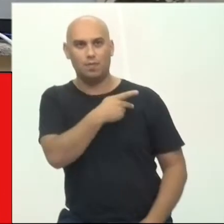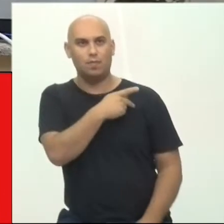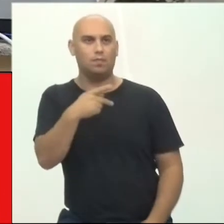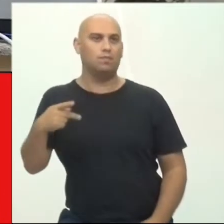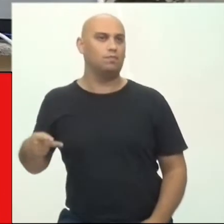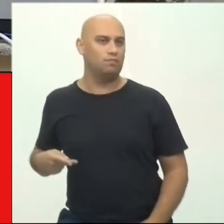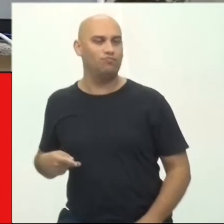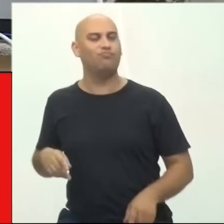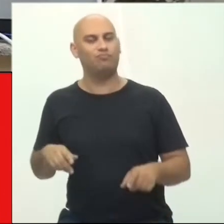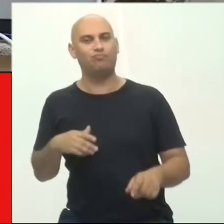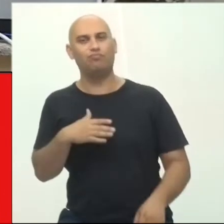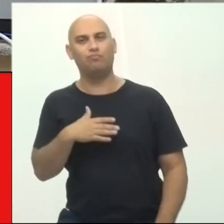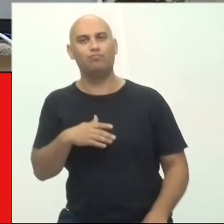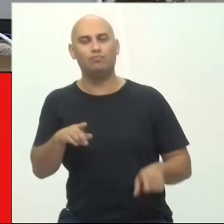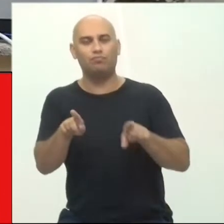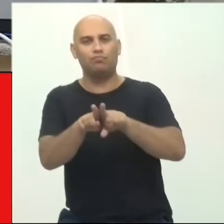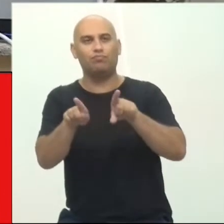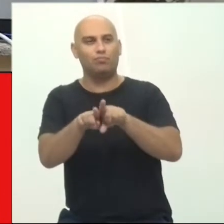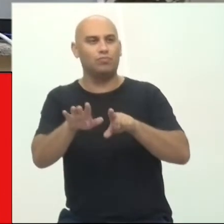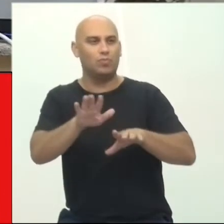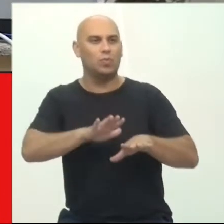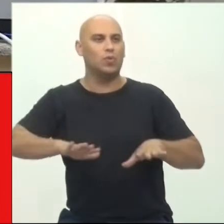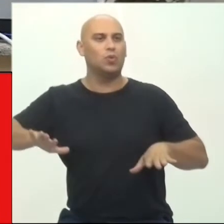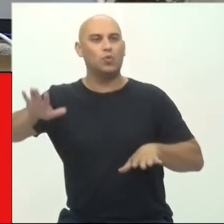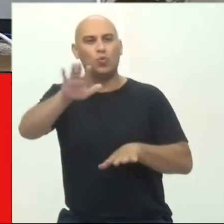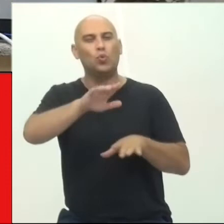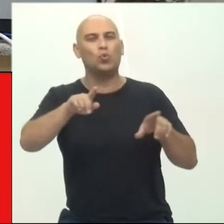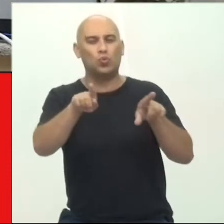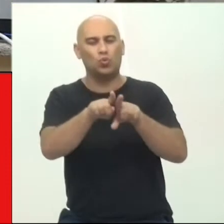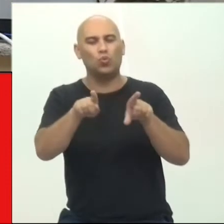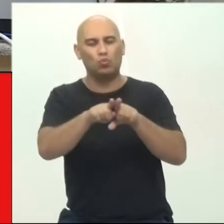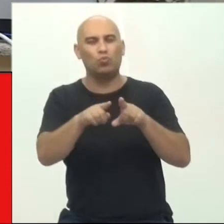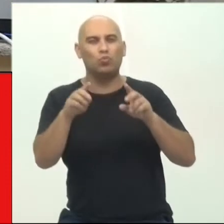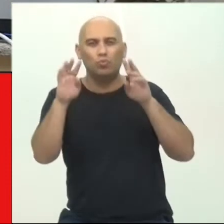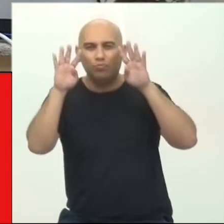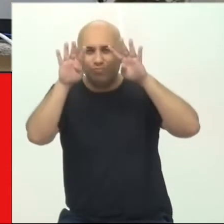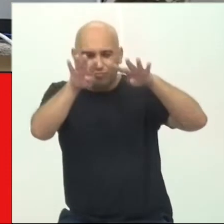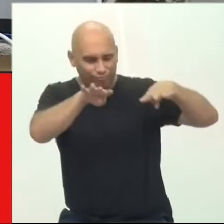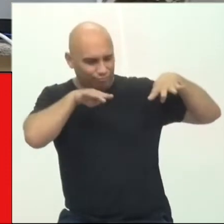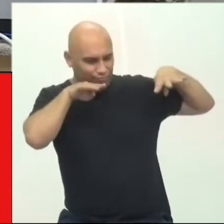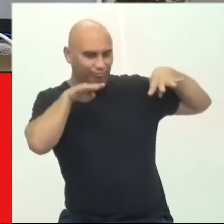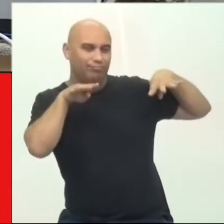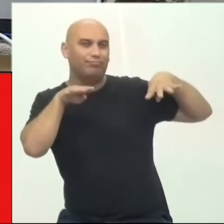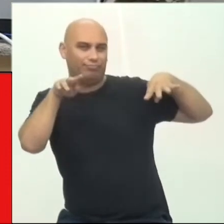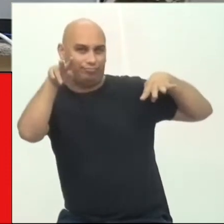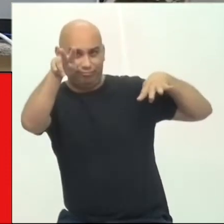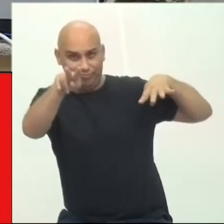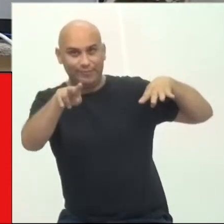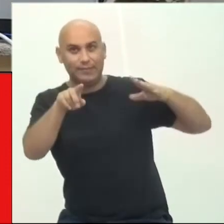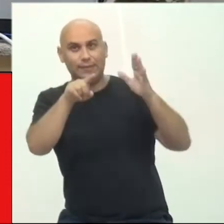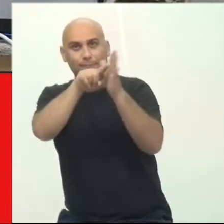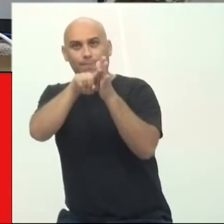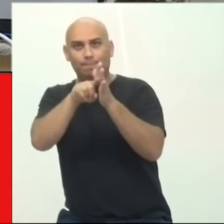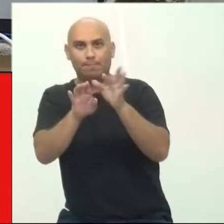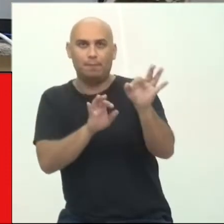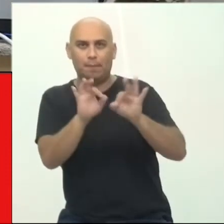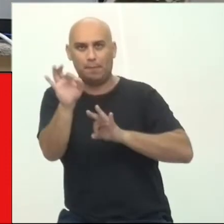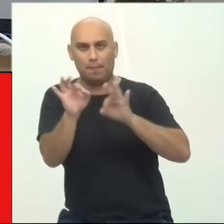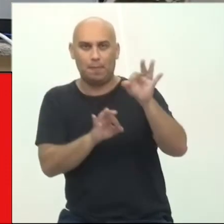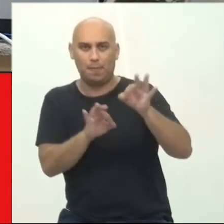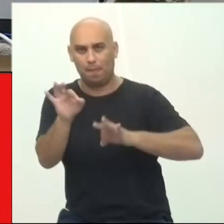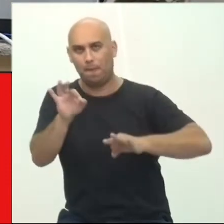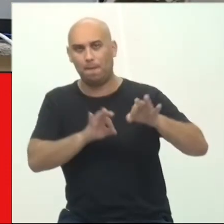colegas vereadores, público que nos assiste. Então, a minha dúvida é se esse projeto, quando foi construído, se